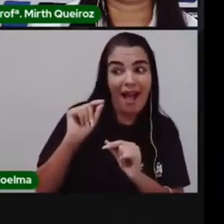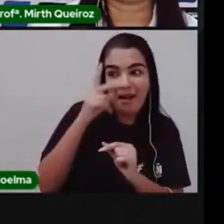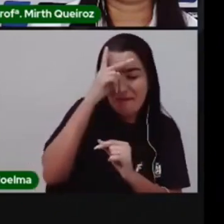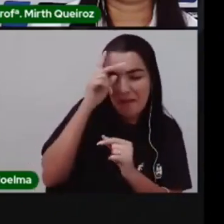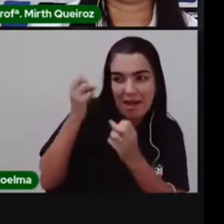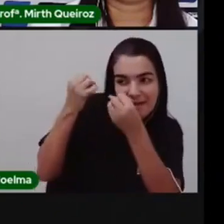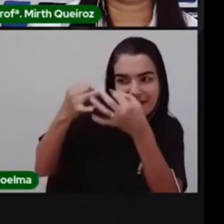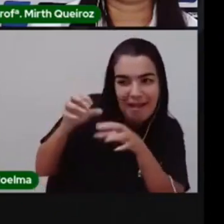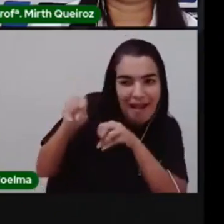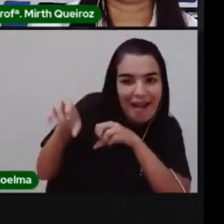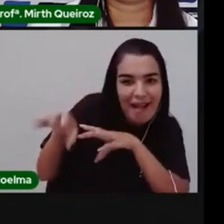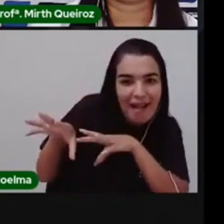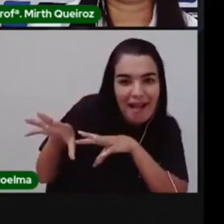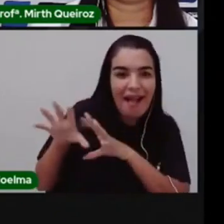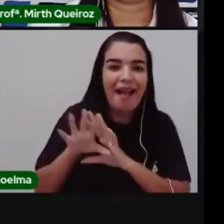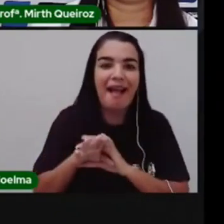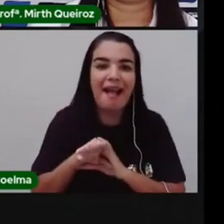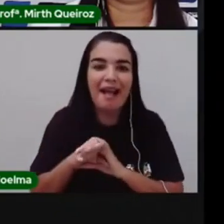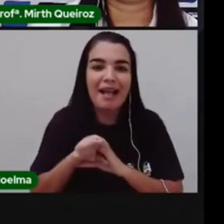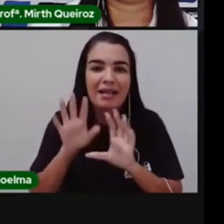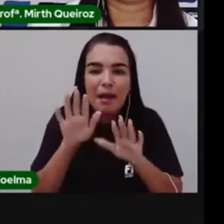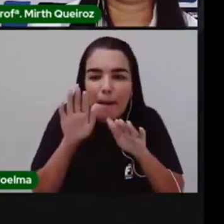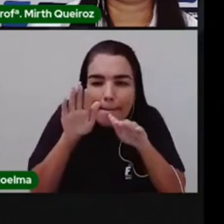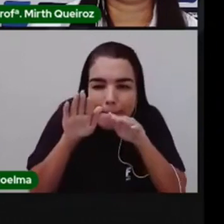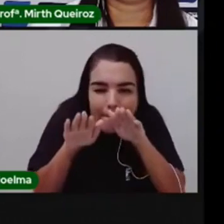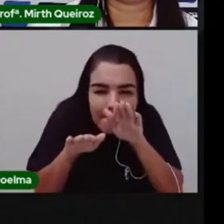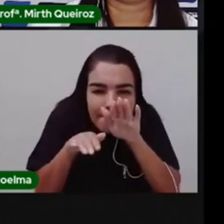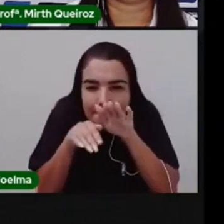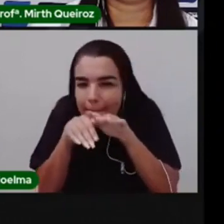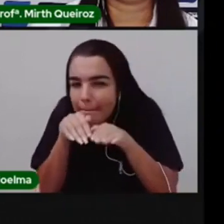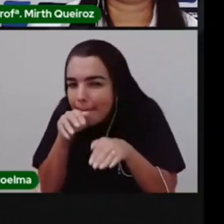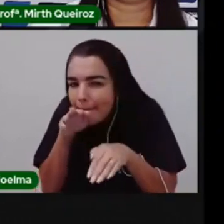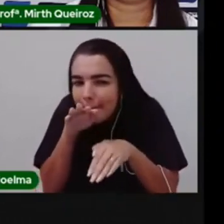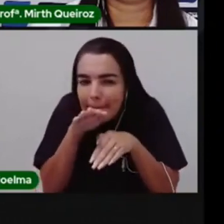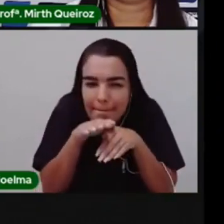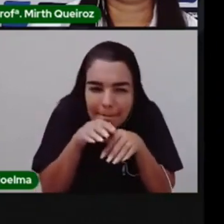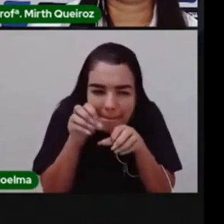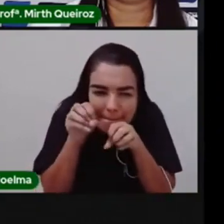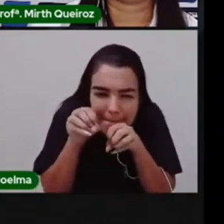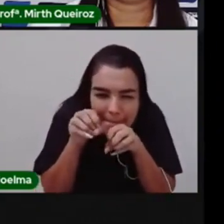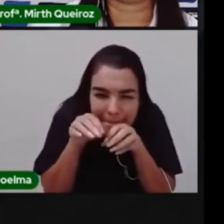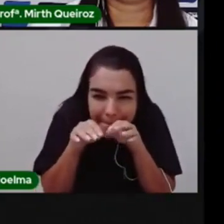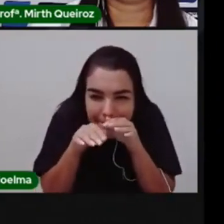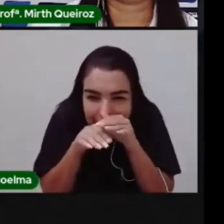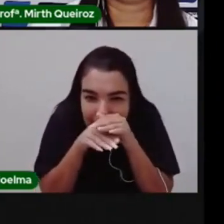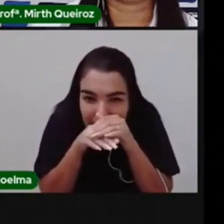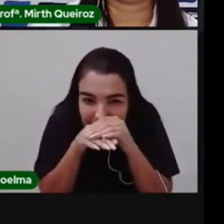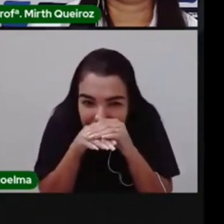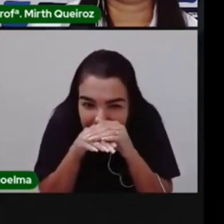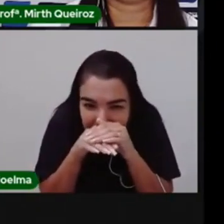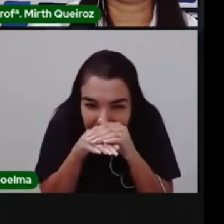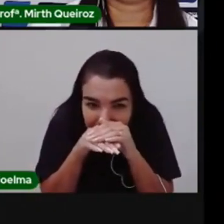Sim, eu tenho uma quente. Mais baixo. Rente ao chão. Bem abaixado,